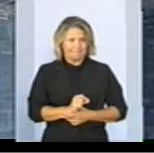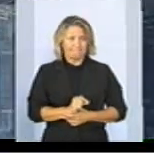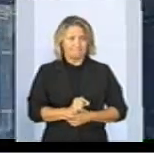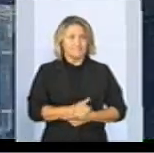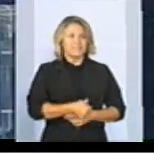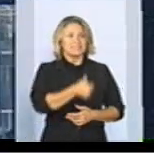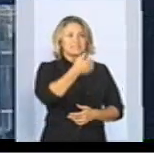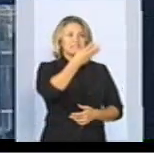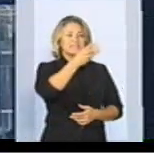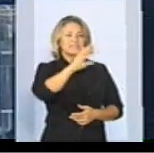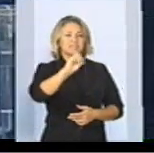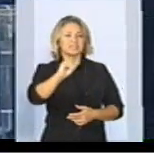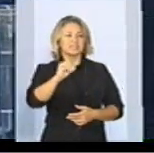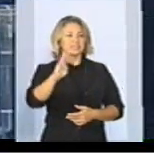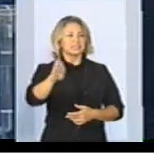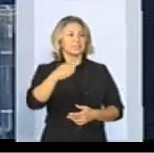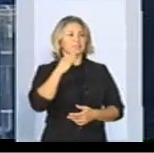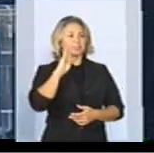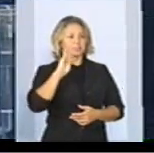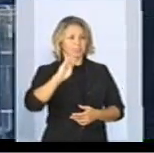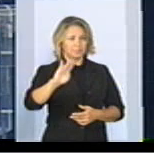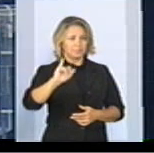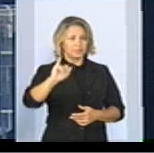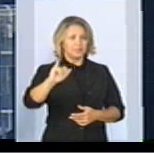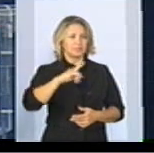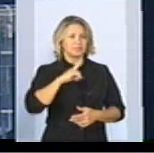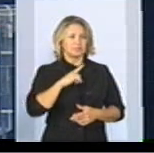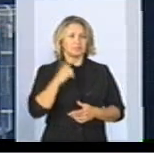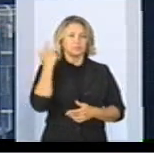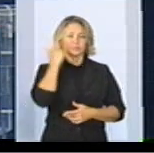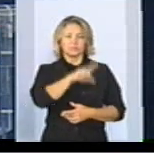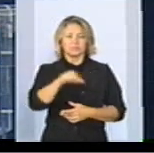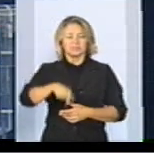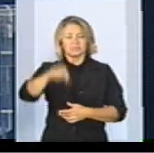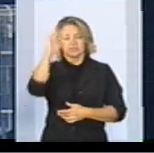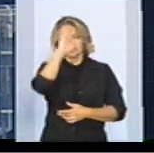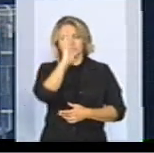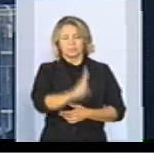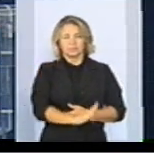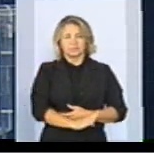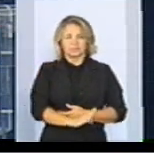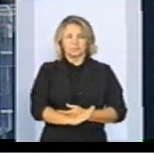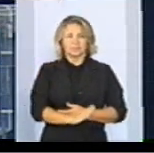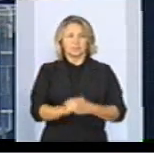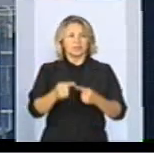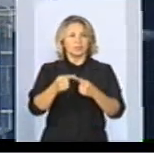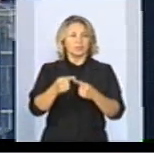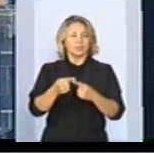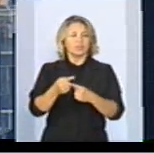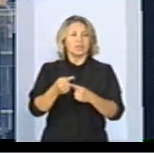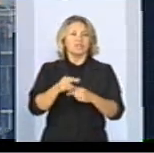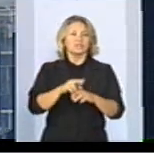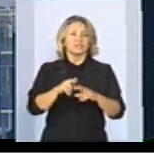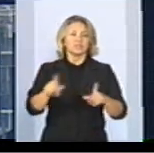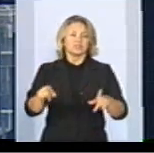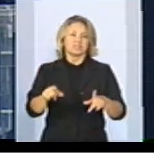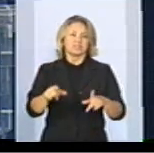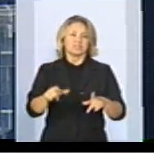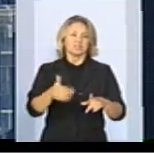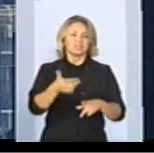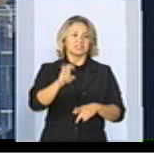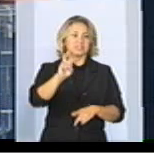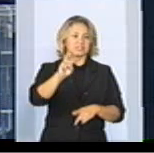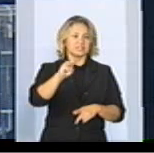130 bilhões foi o faturamento das 6 controladoras estrangeiras que atuam no mercado brasileiro, contra o faturamento de 15 bilhões no mercado nacional.